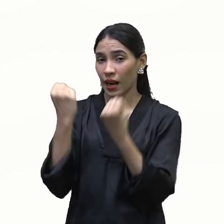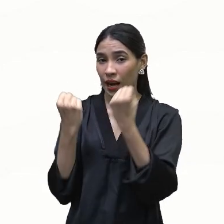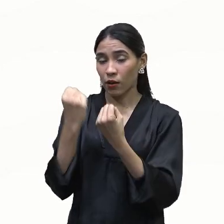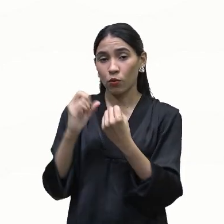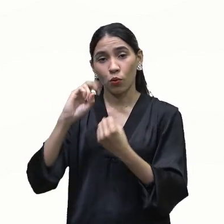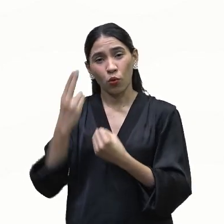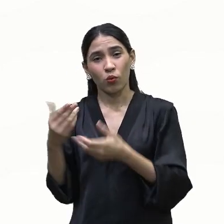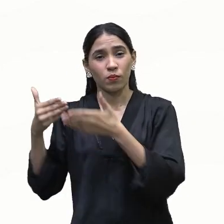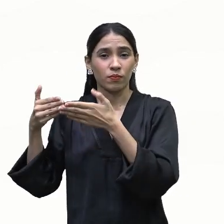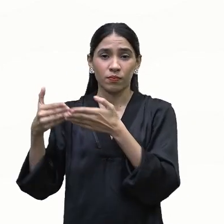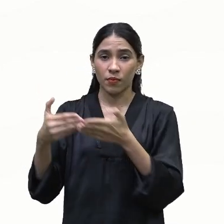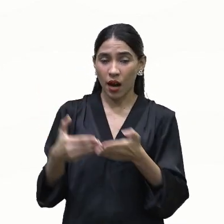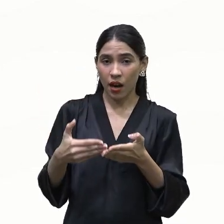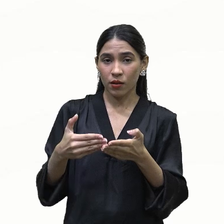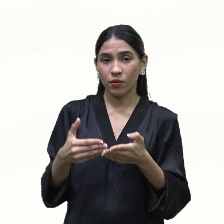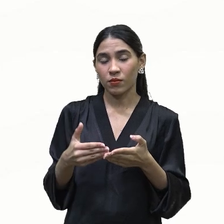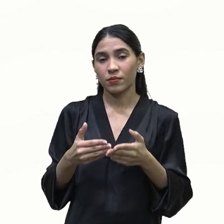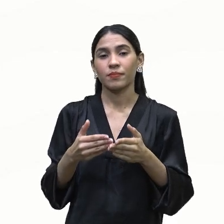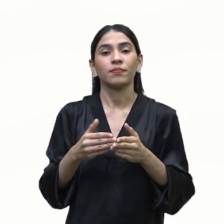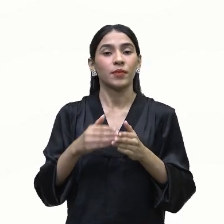que você tenha, tá? Então, é